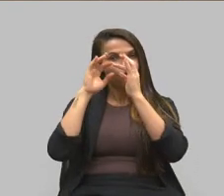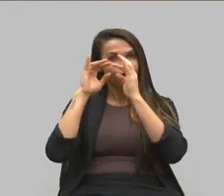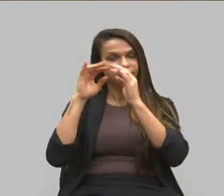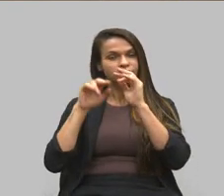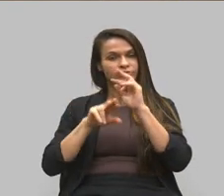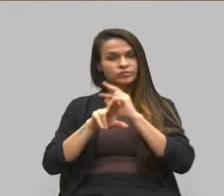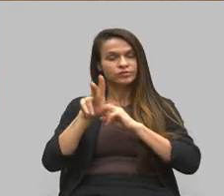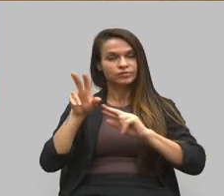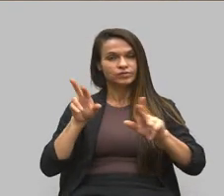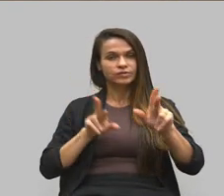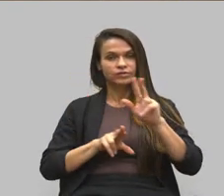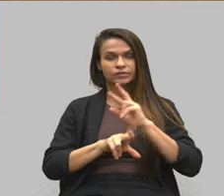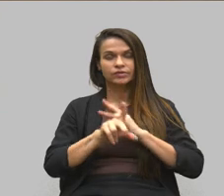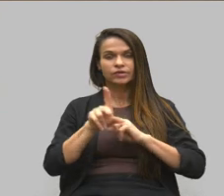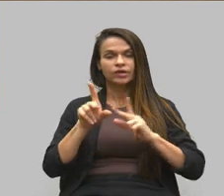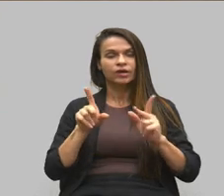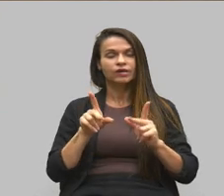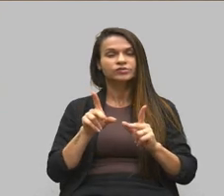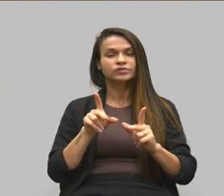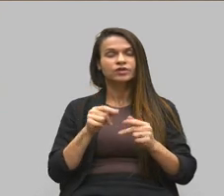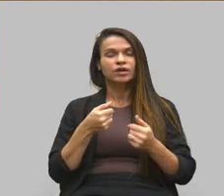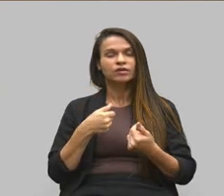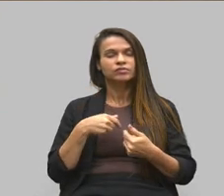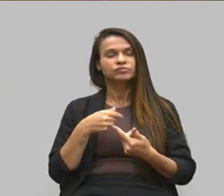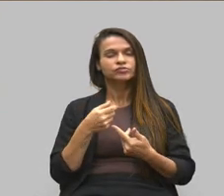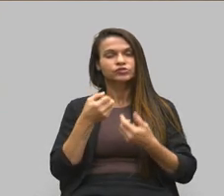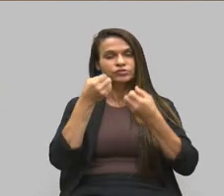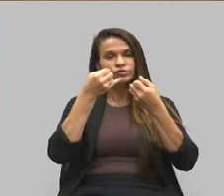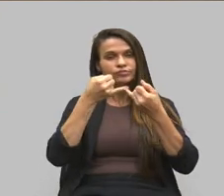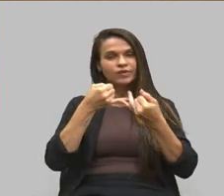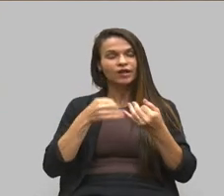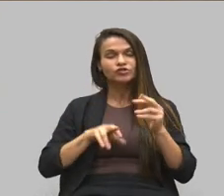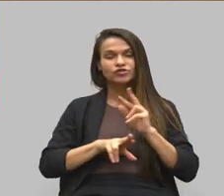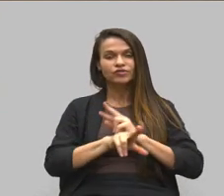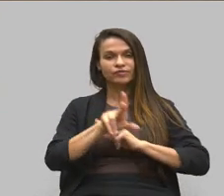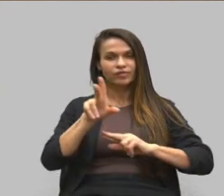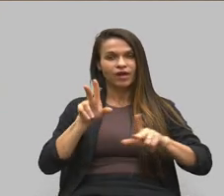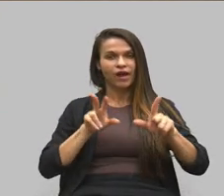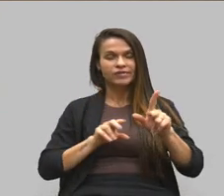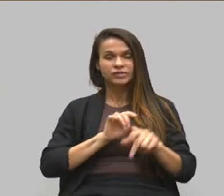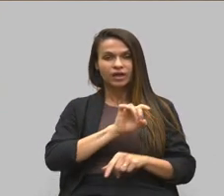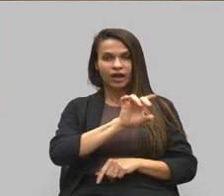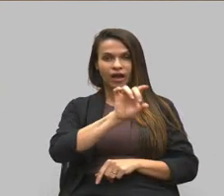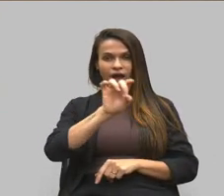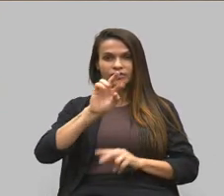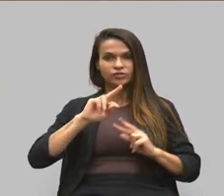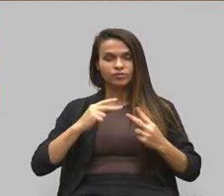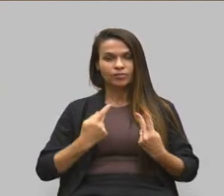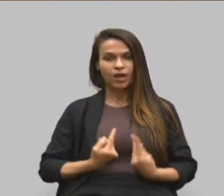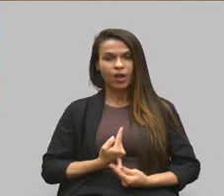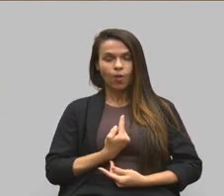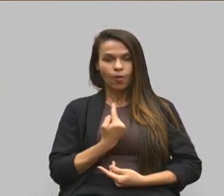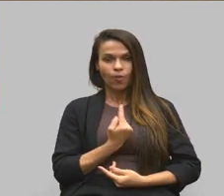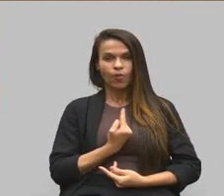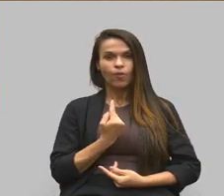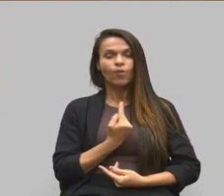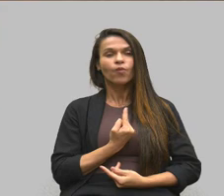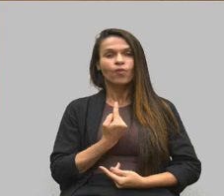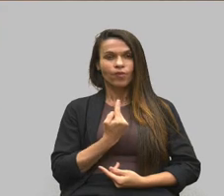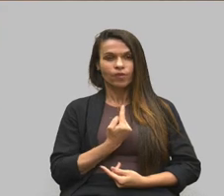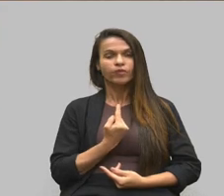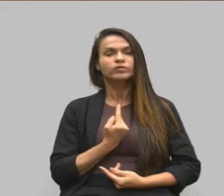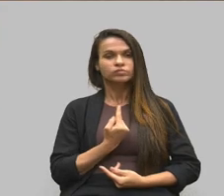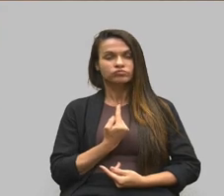neurodiversidade elas no lembra ela nos fala do diverso né lembra que cada ser humano é único é singular em seu